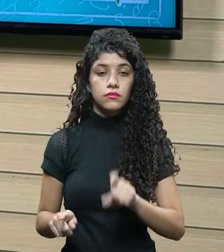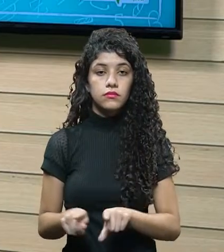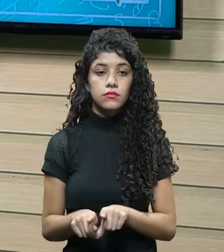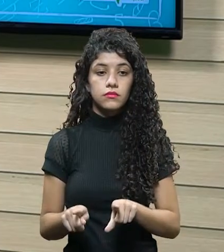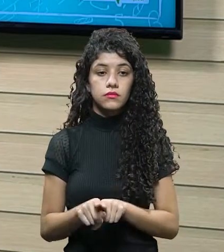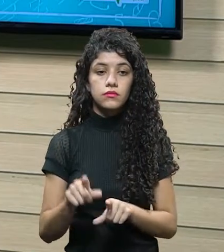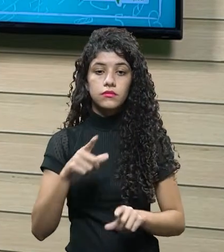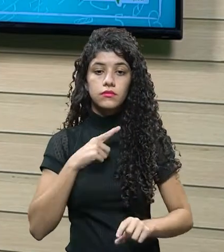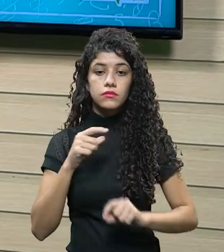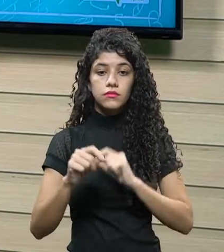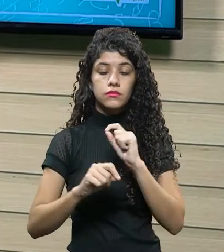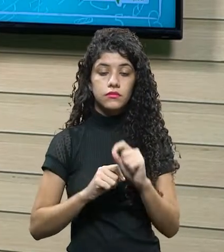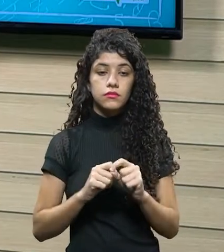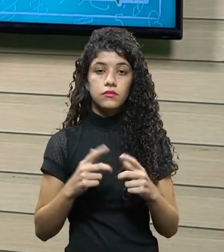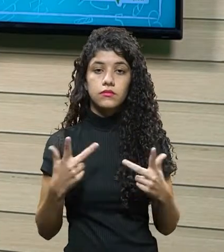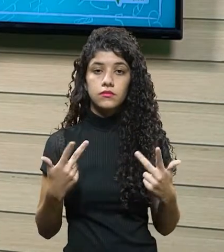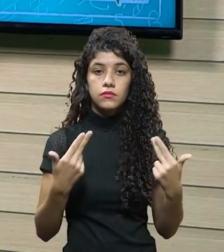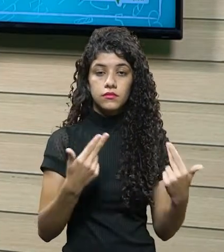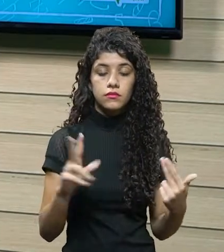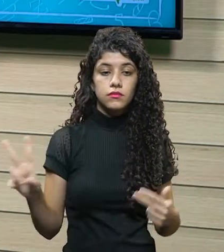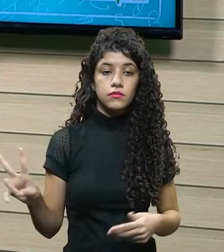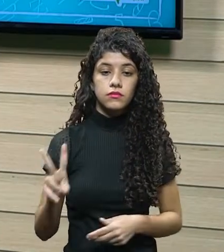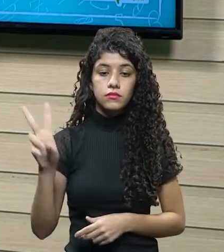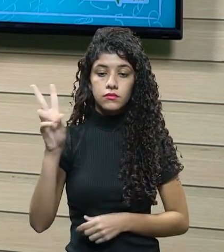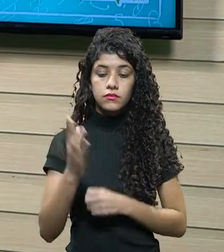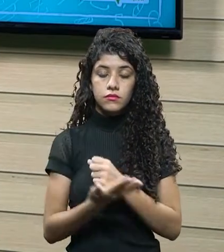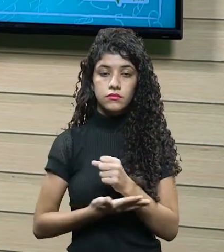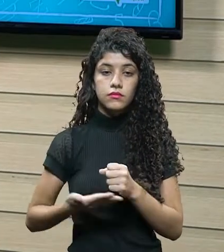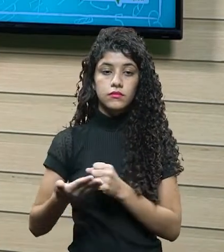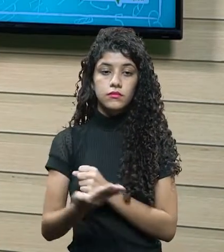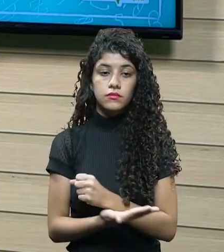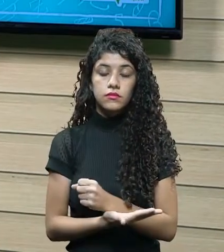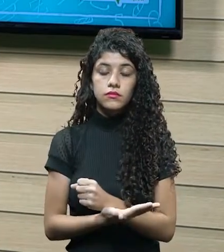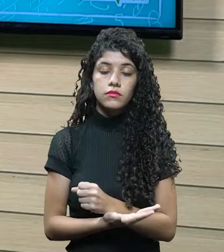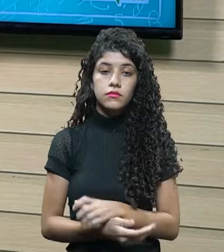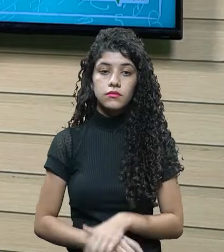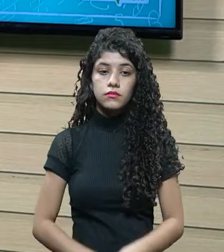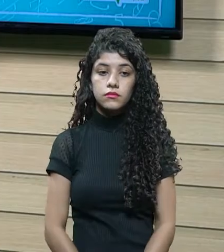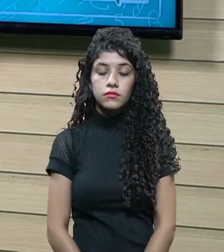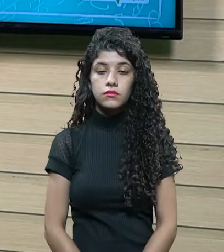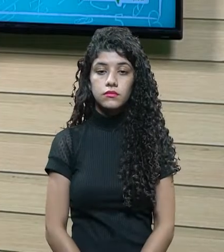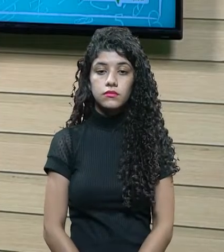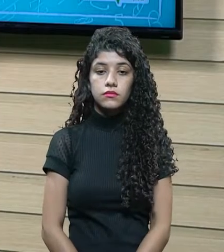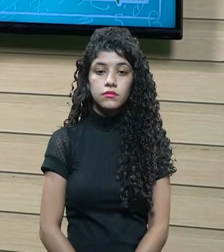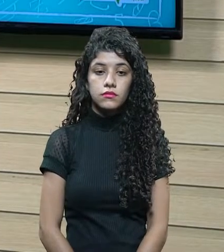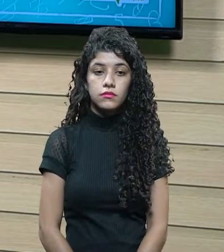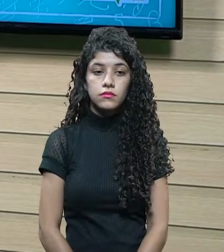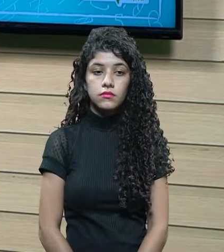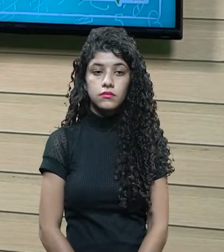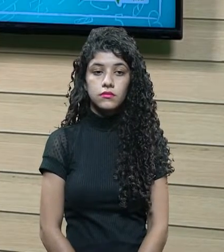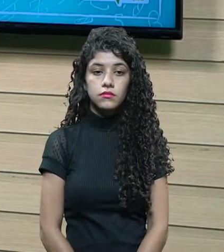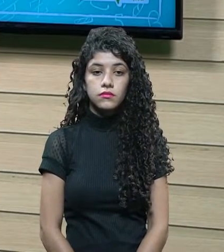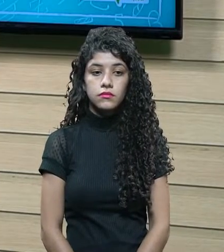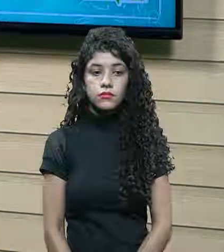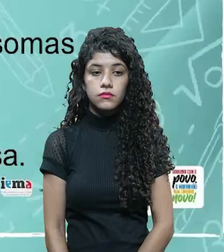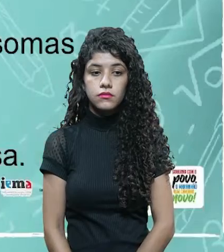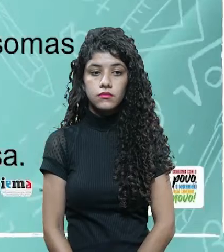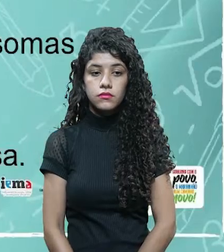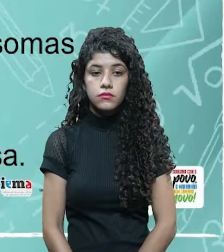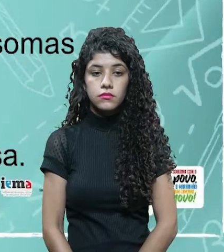cada aplicação tem uma origem de igual valor. Essa é a base fundamental da teoria das partidas dobradas.